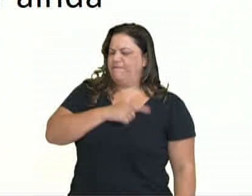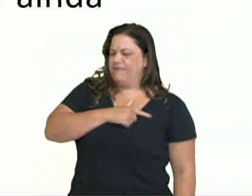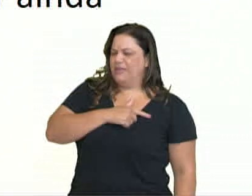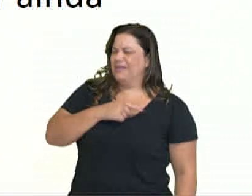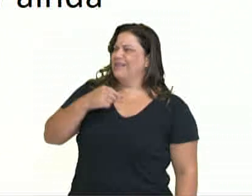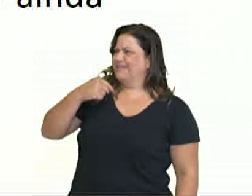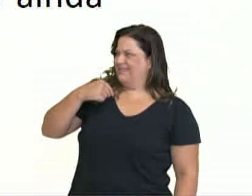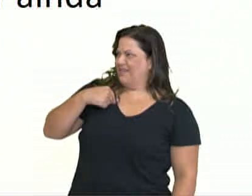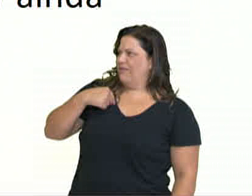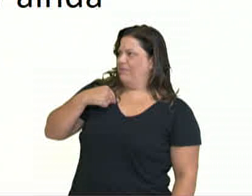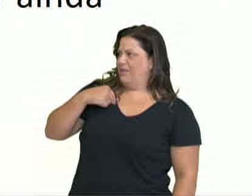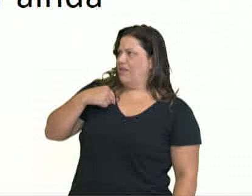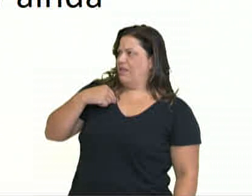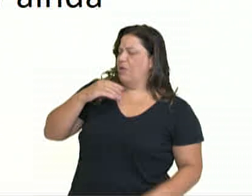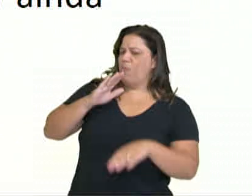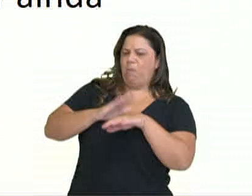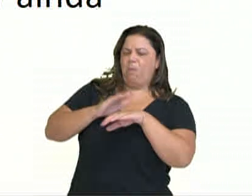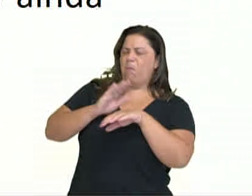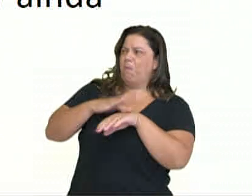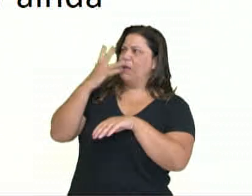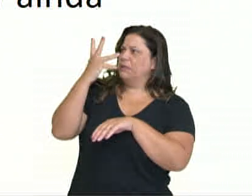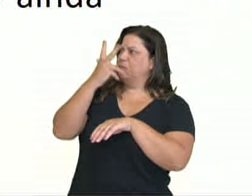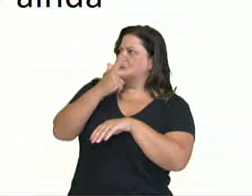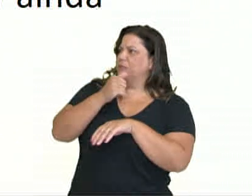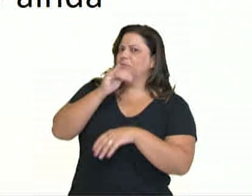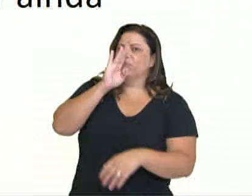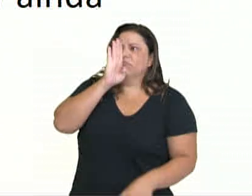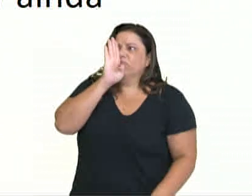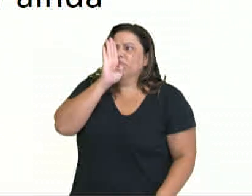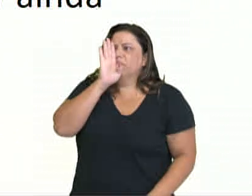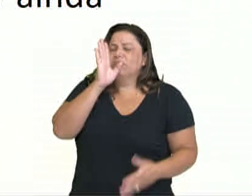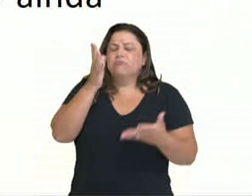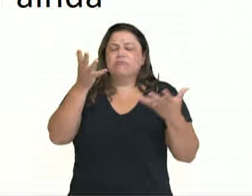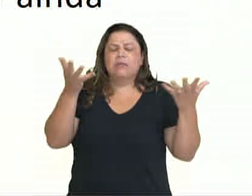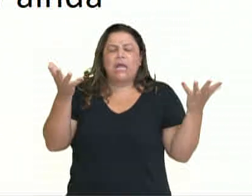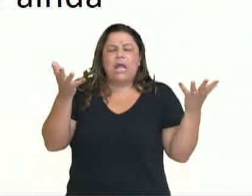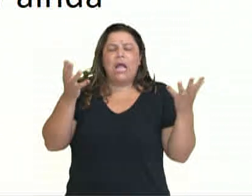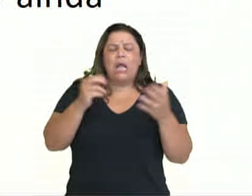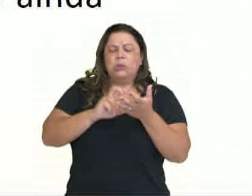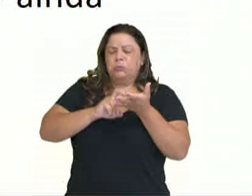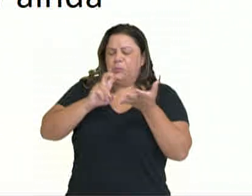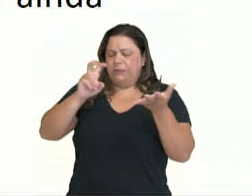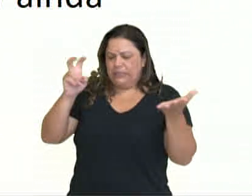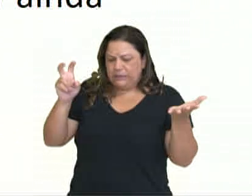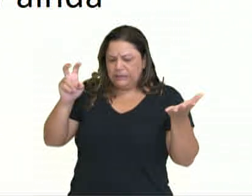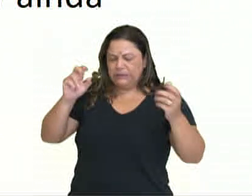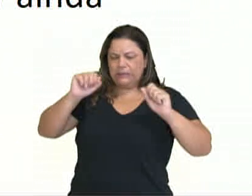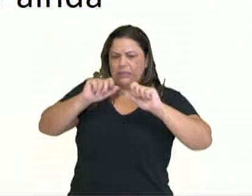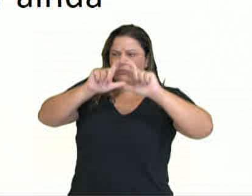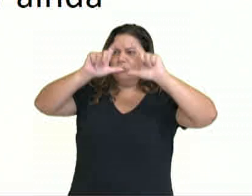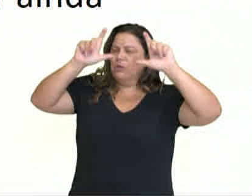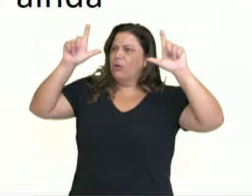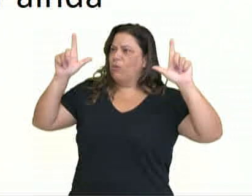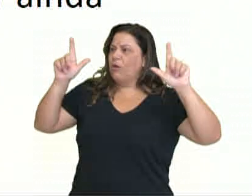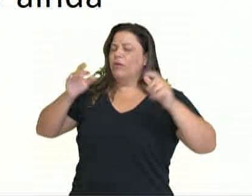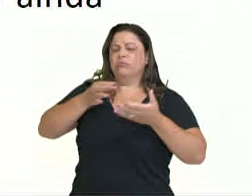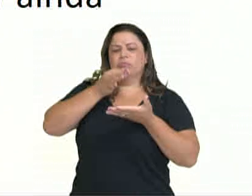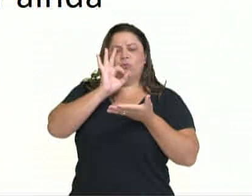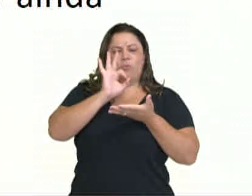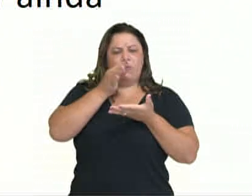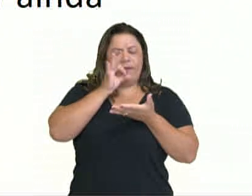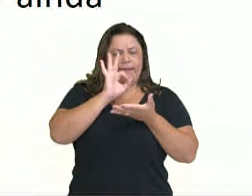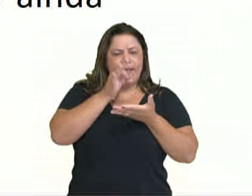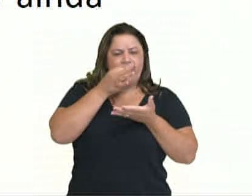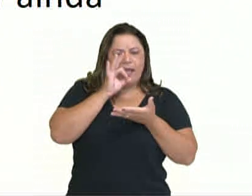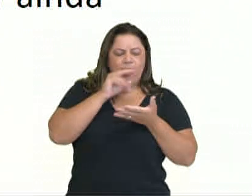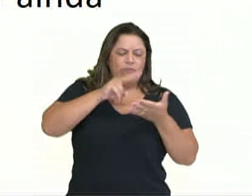mais bonito? Não tocou mais no assunto. Uma manhã ele levantou, como todas as manhãs, tomou café,